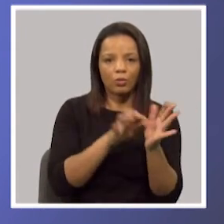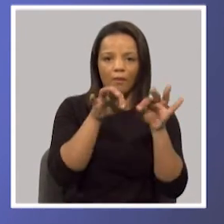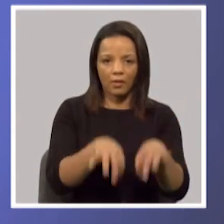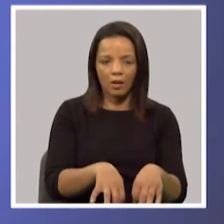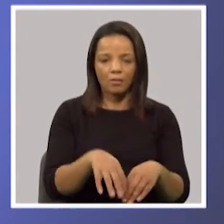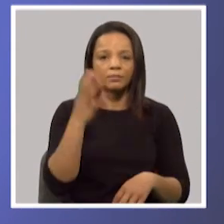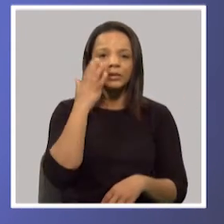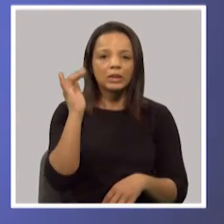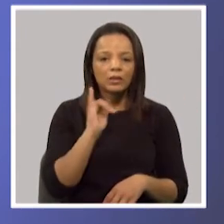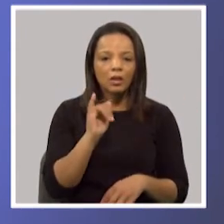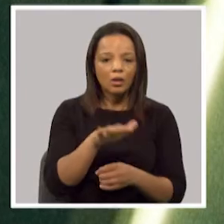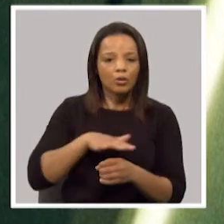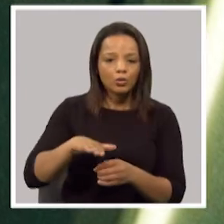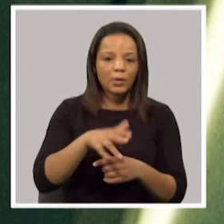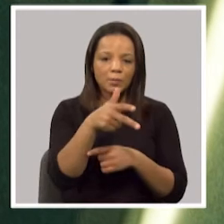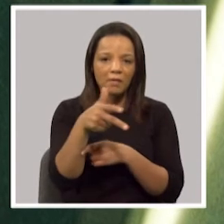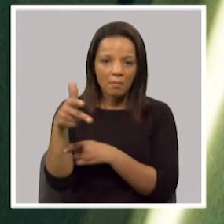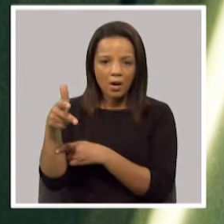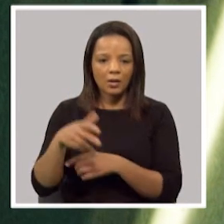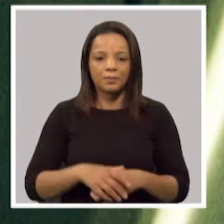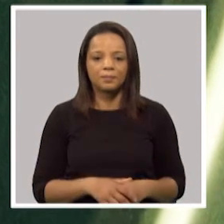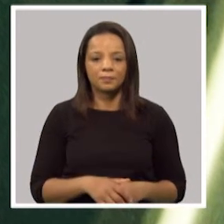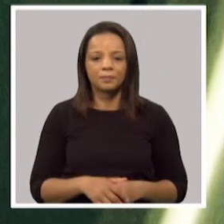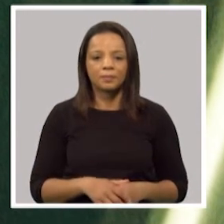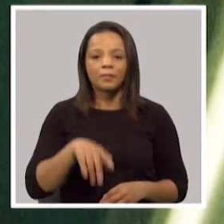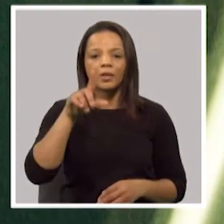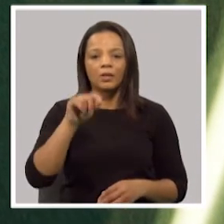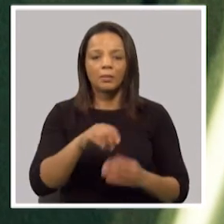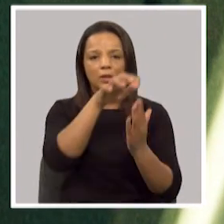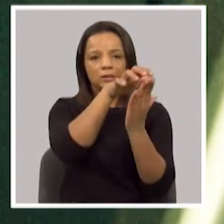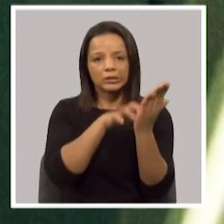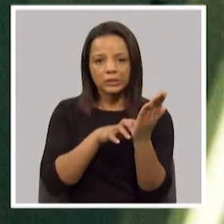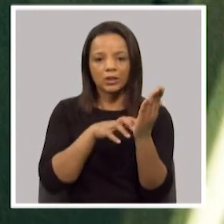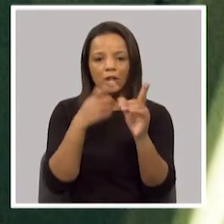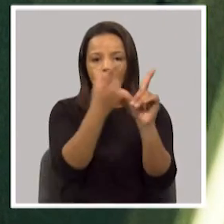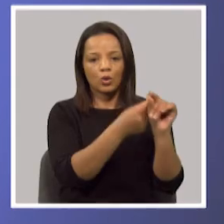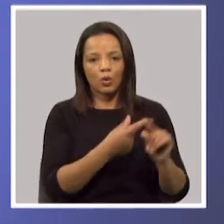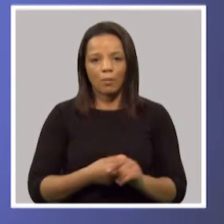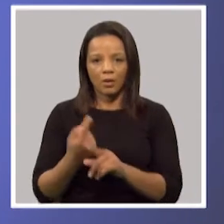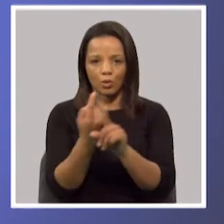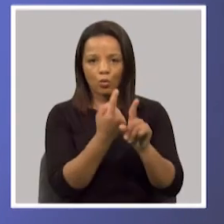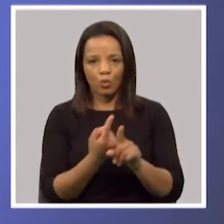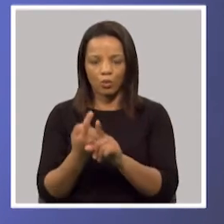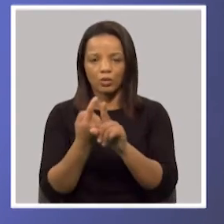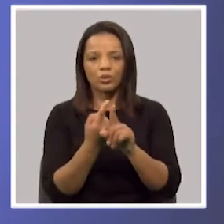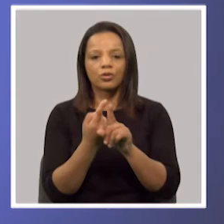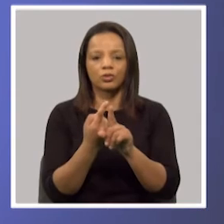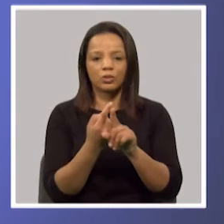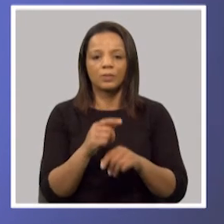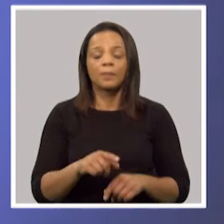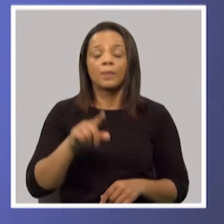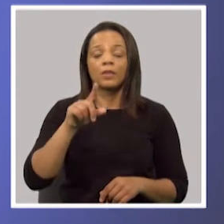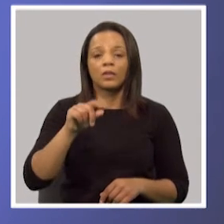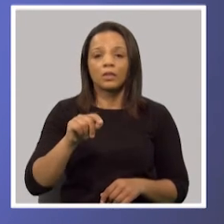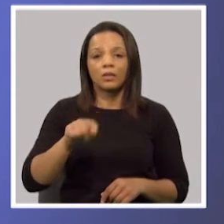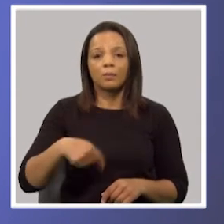final, de tentar encontrar um espaço para filmarmos, da listagem e da compra de adereços. Depois,